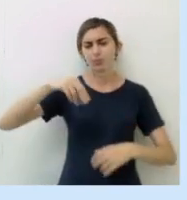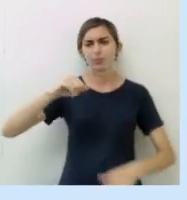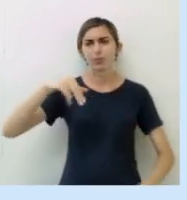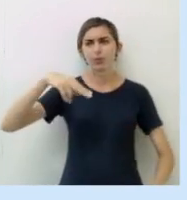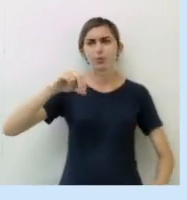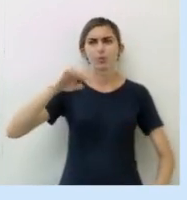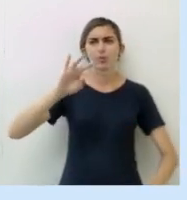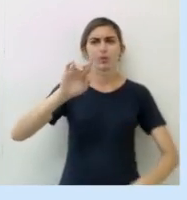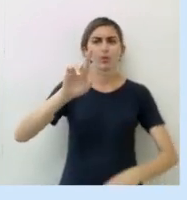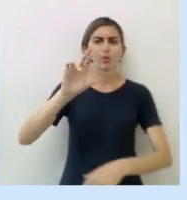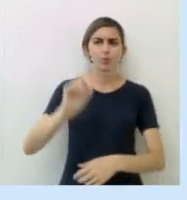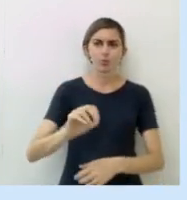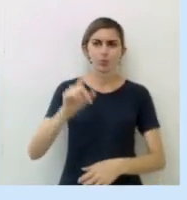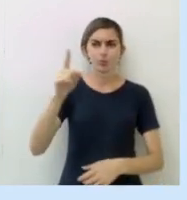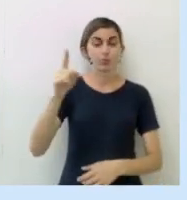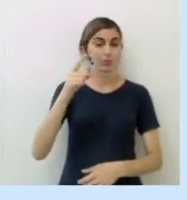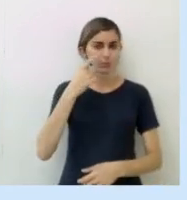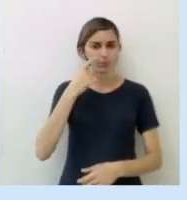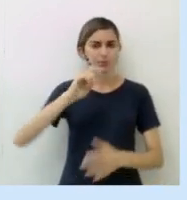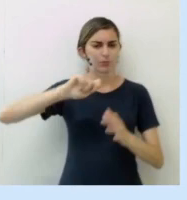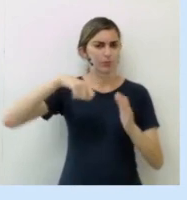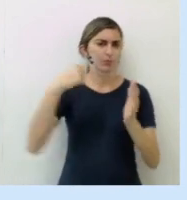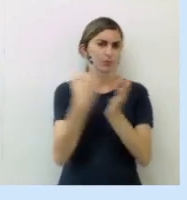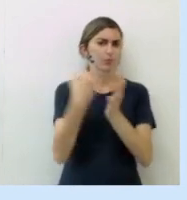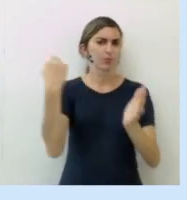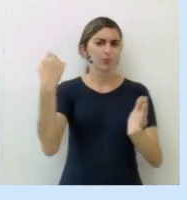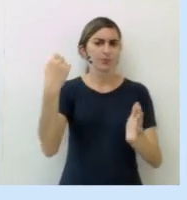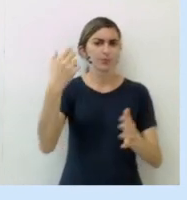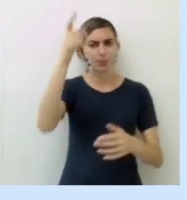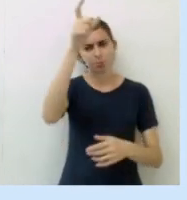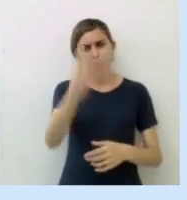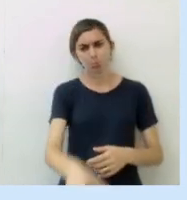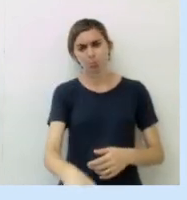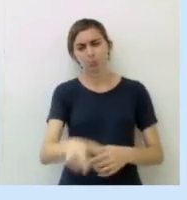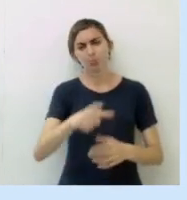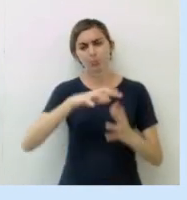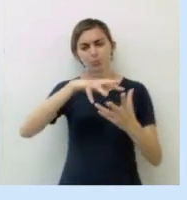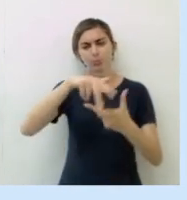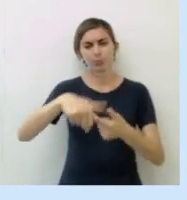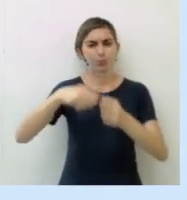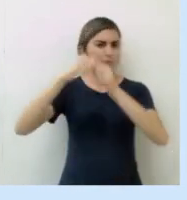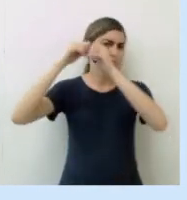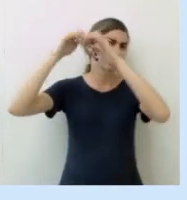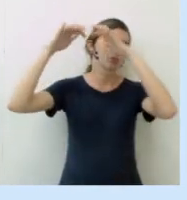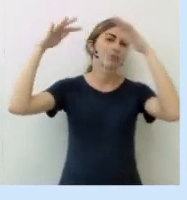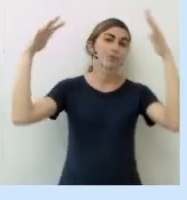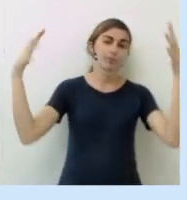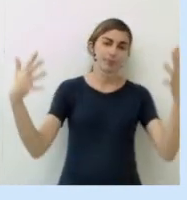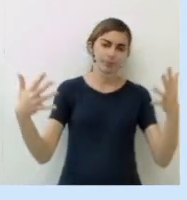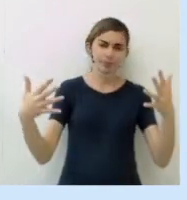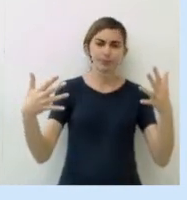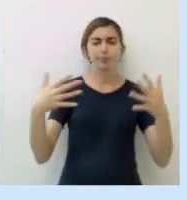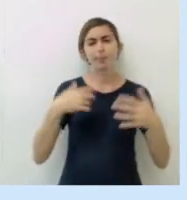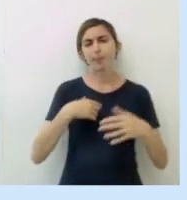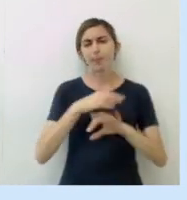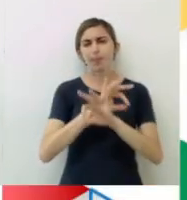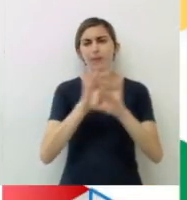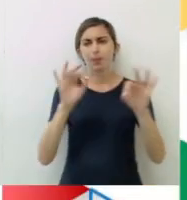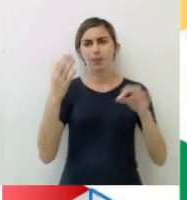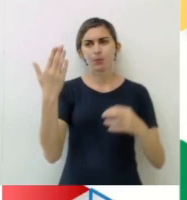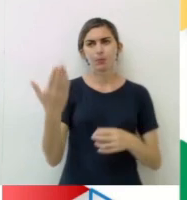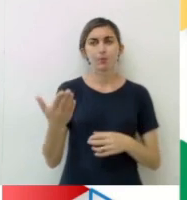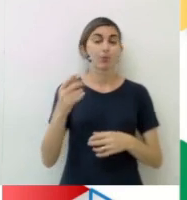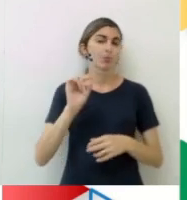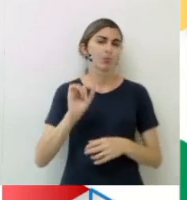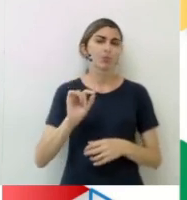Minotauro. Veja só, um símbolo, ou seja, um personagem do mundo mítico. Então lembrem-se, o maravilhoso